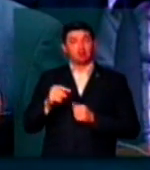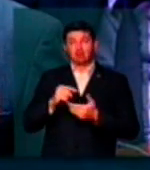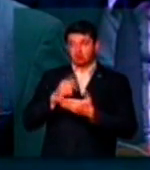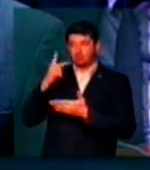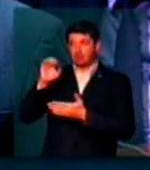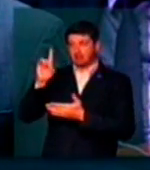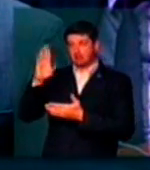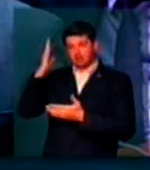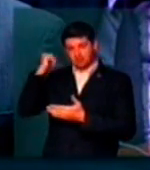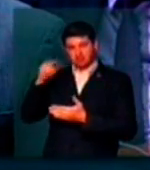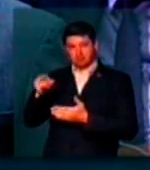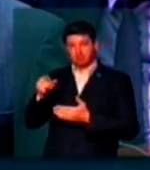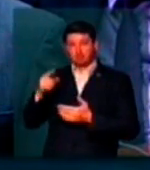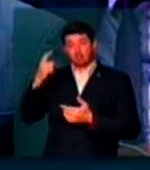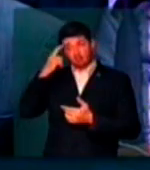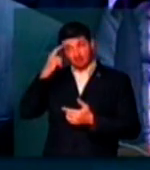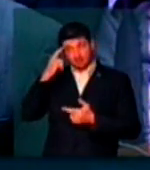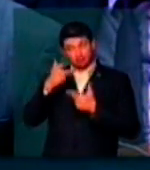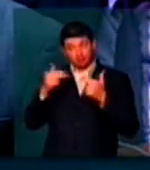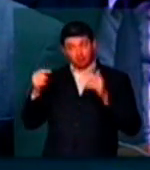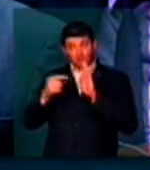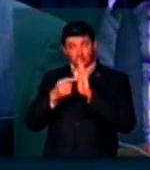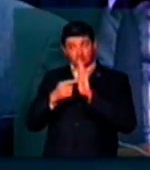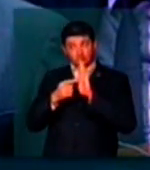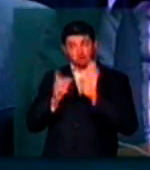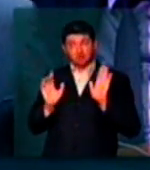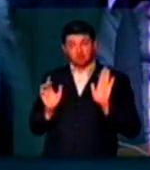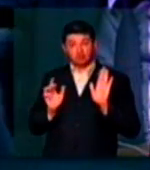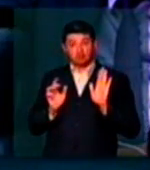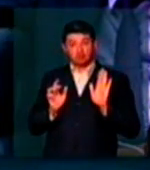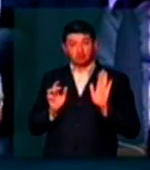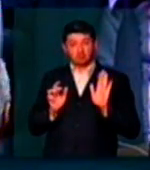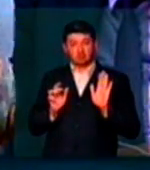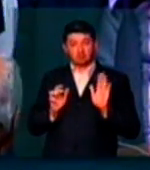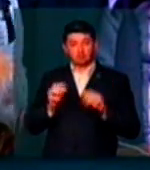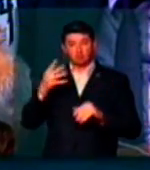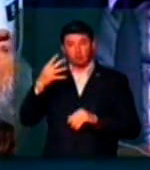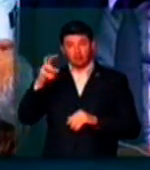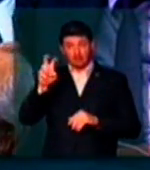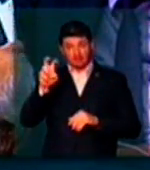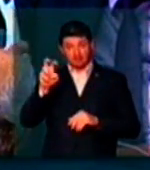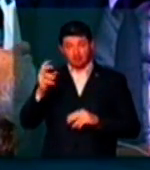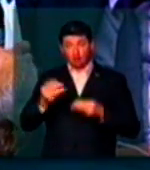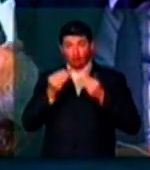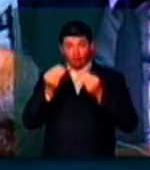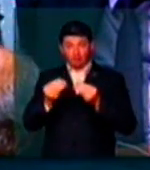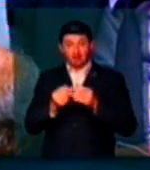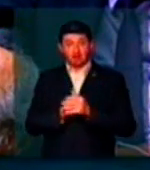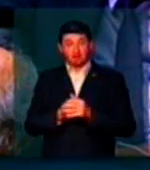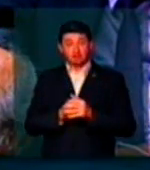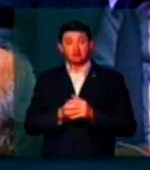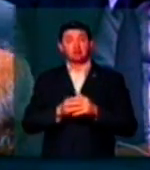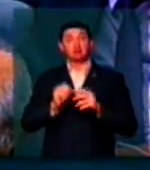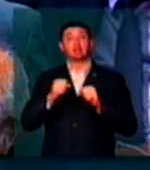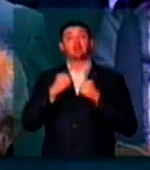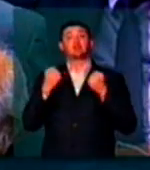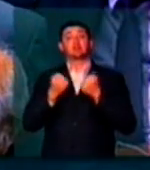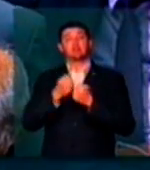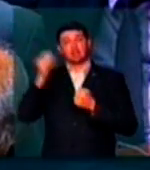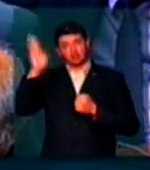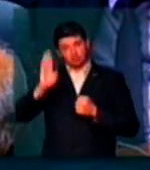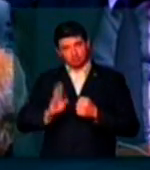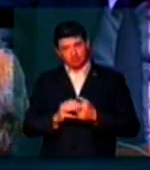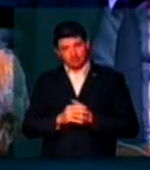PSDB pensem algo semelhante a isso. Mas este é o 45 que eles oferecem à sociedade